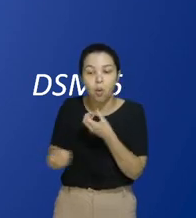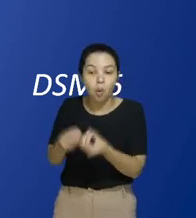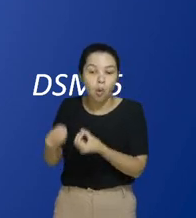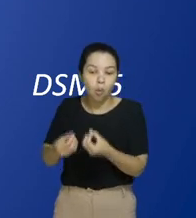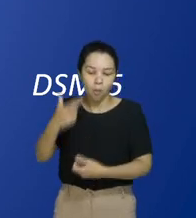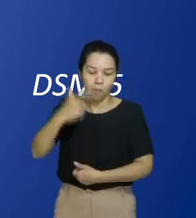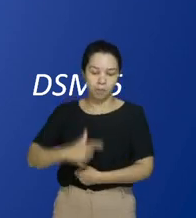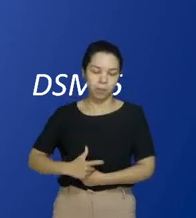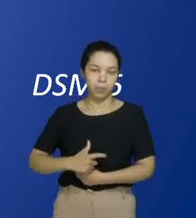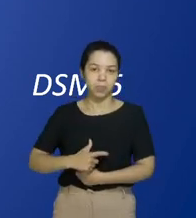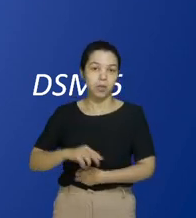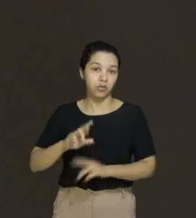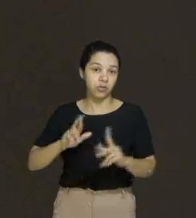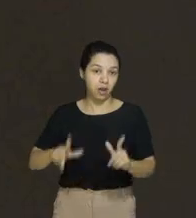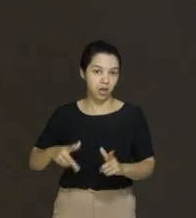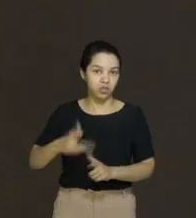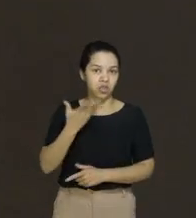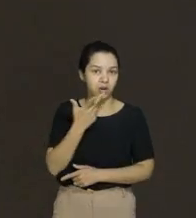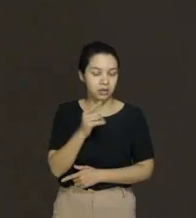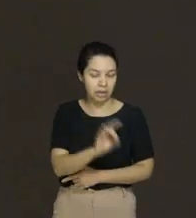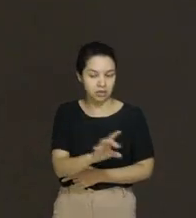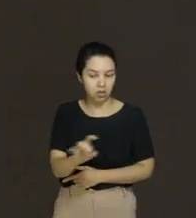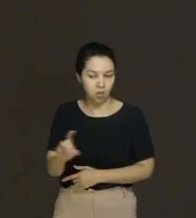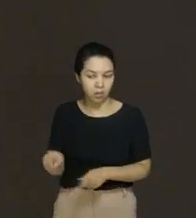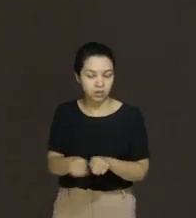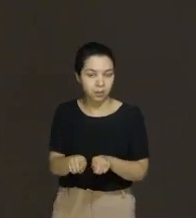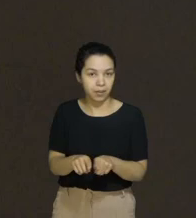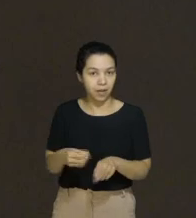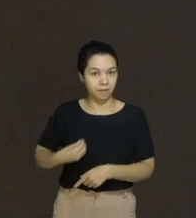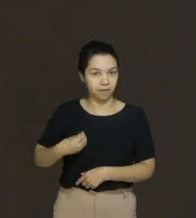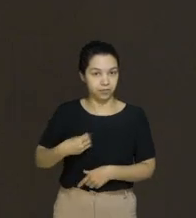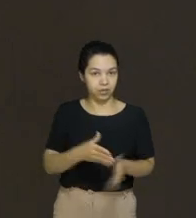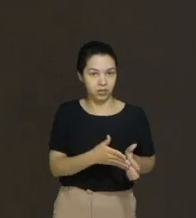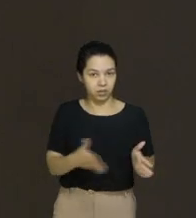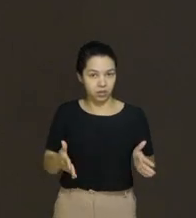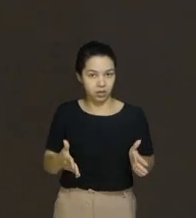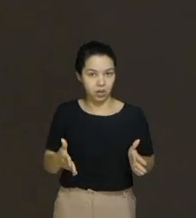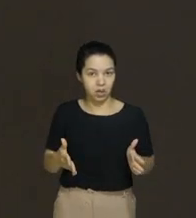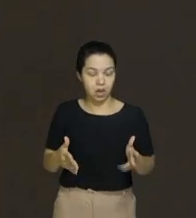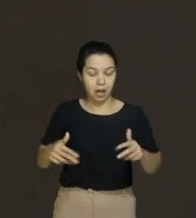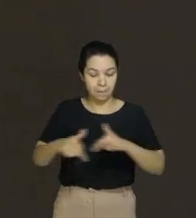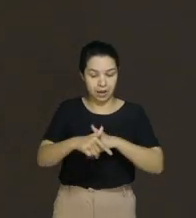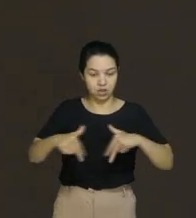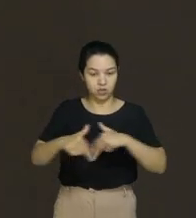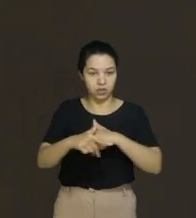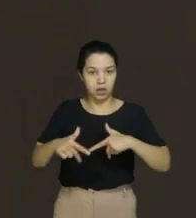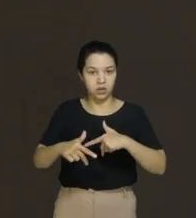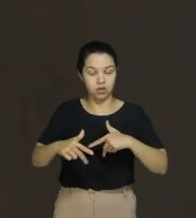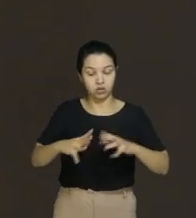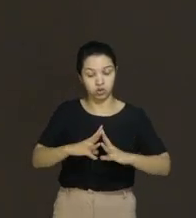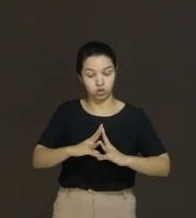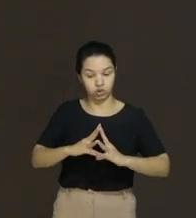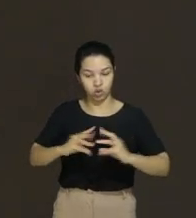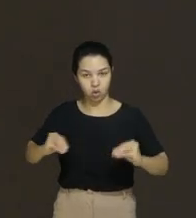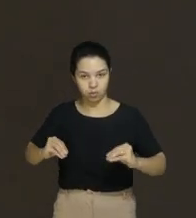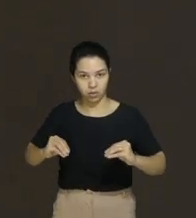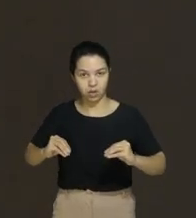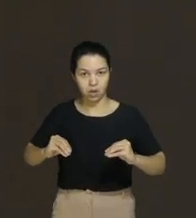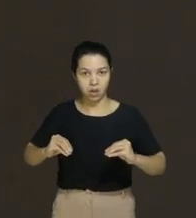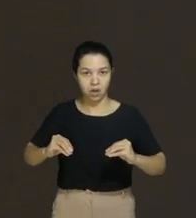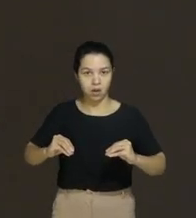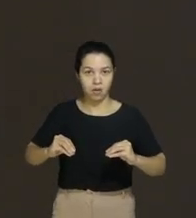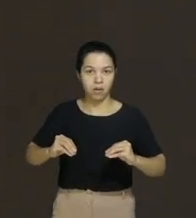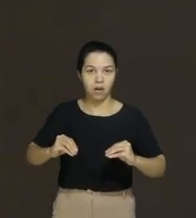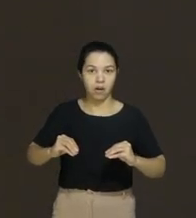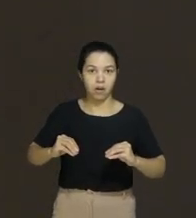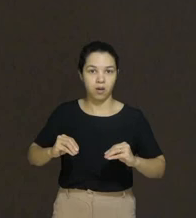vida, né? Porque, é como diz, a hiperatividade some aos poucos com a idade. Mas